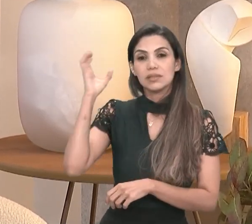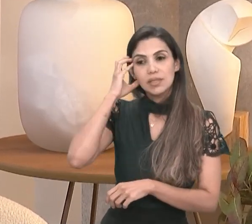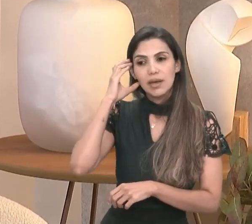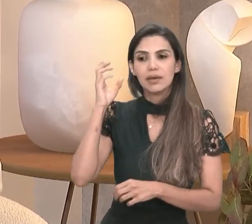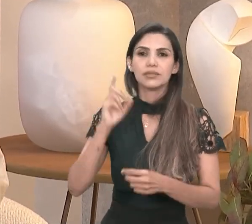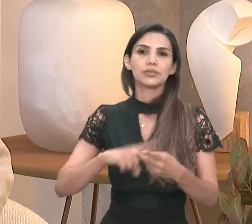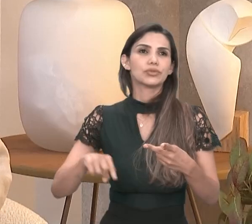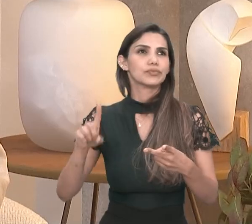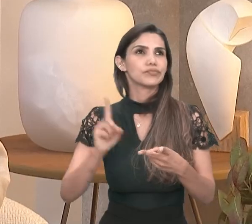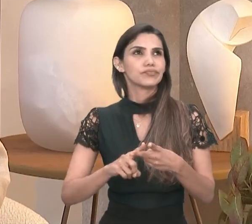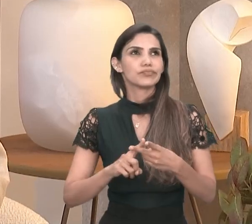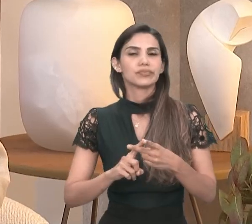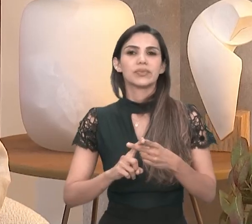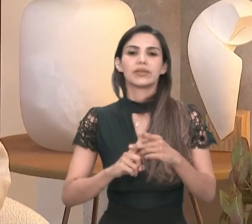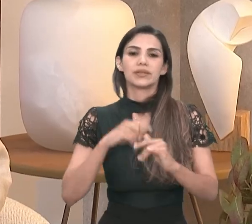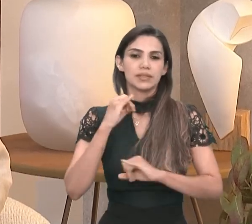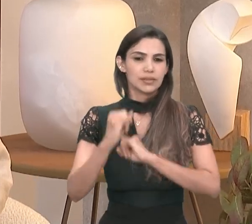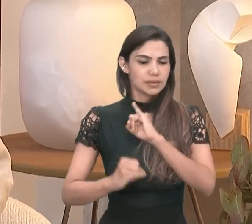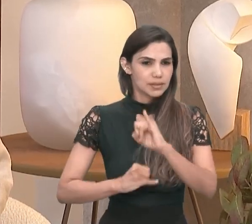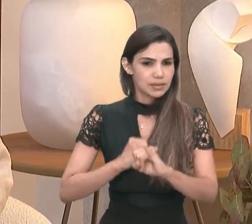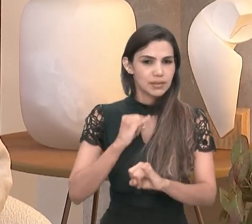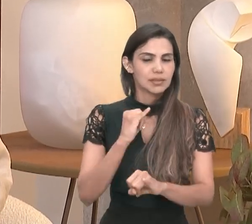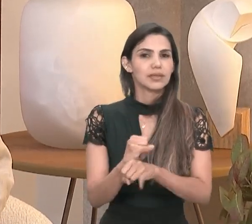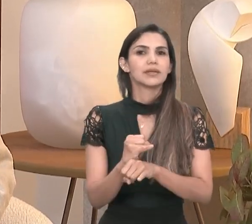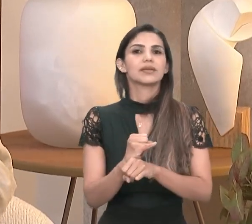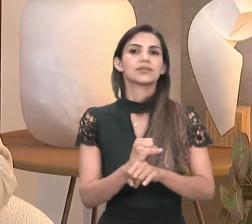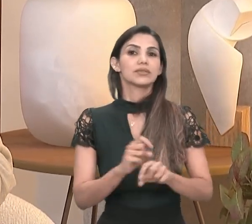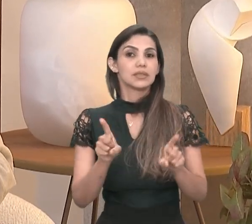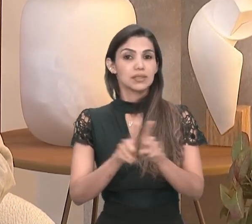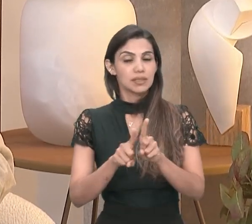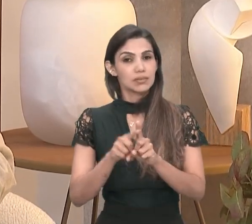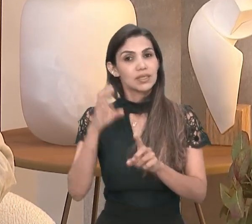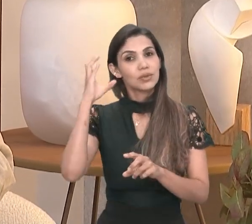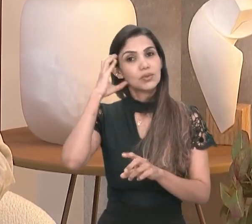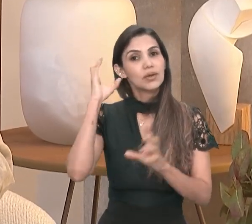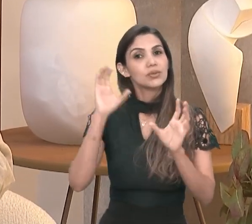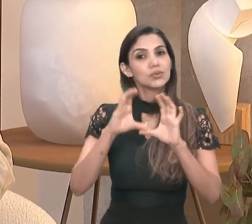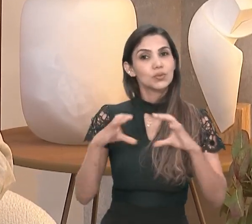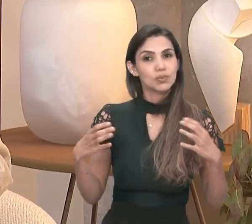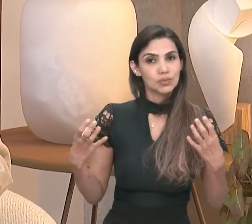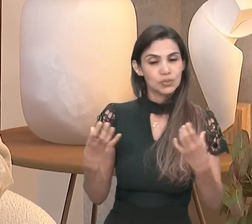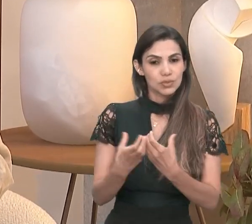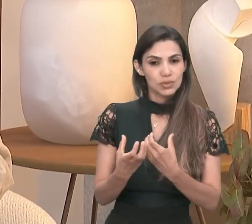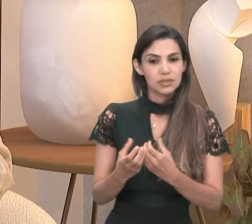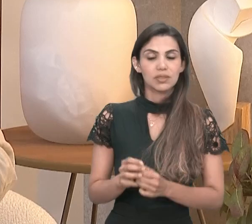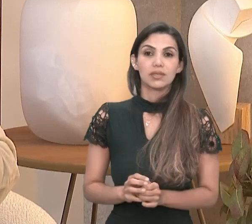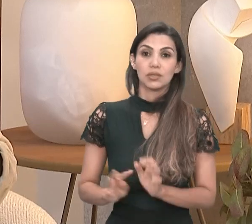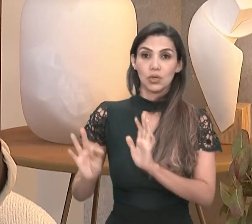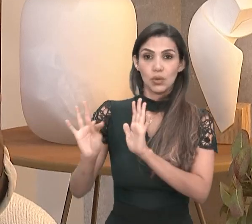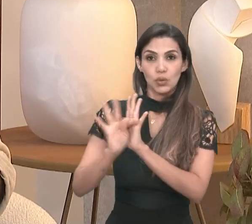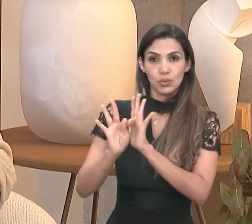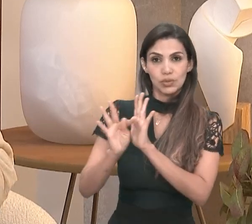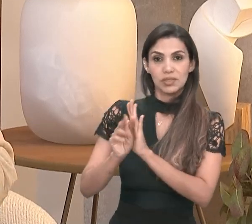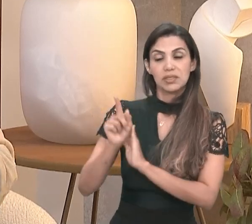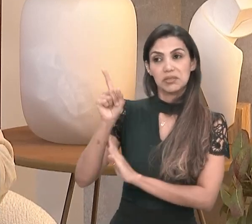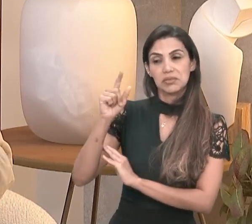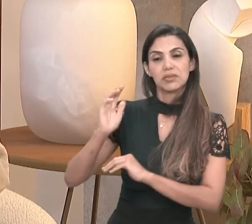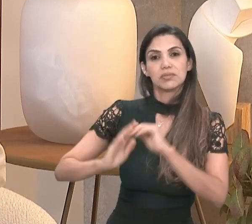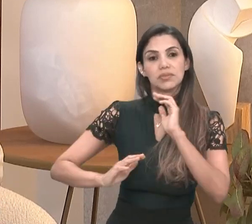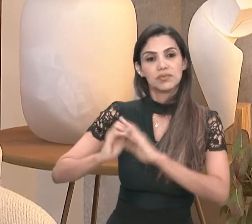rádio comunitárias em ondas eletromagnéticas. E aí os engenheiros, os técnicos do Sercomp passaram 8